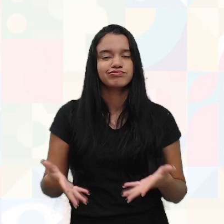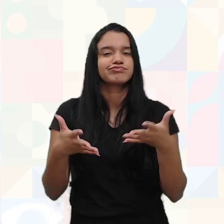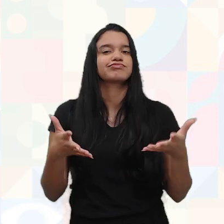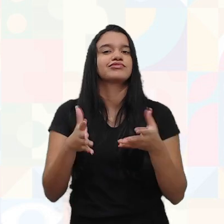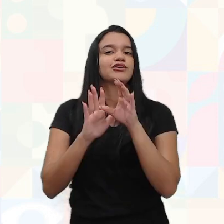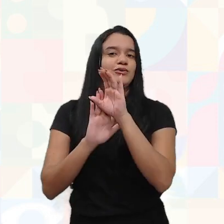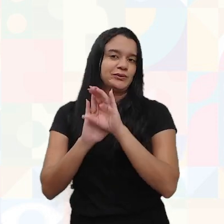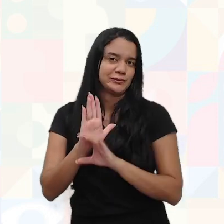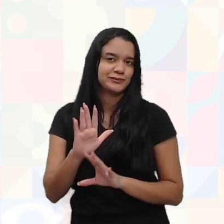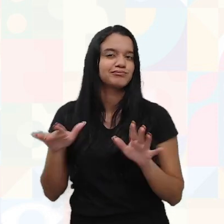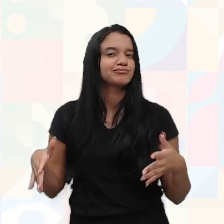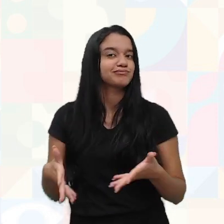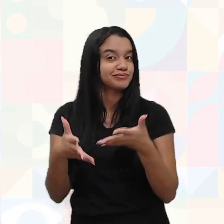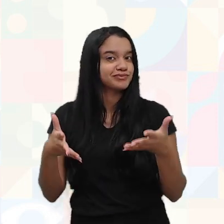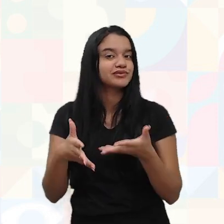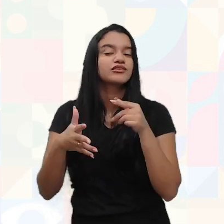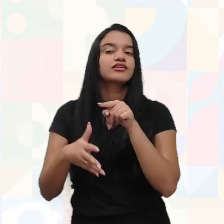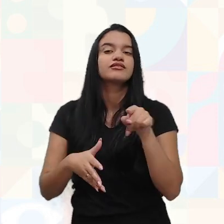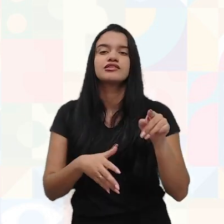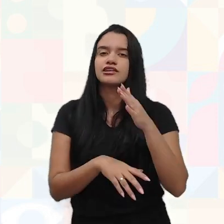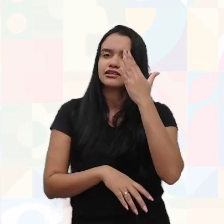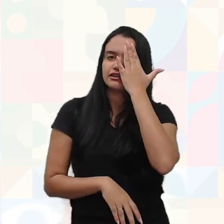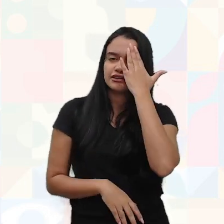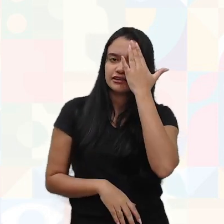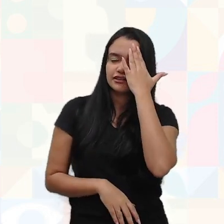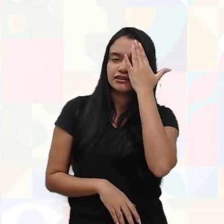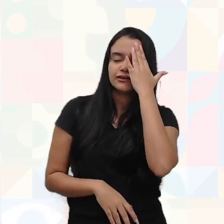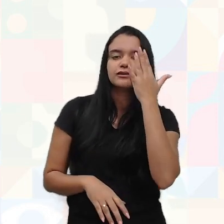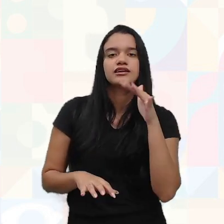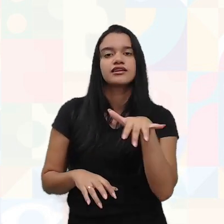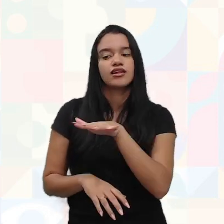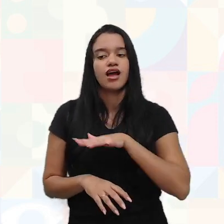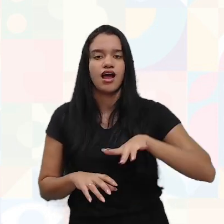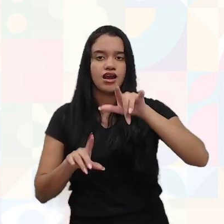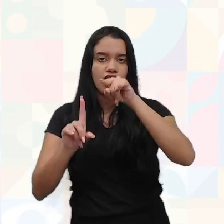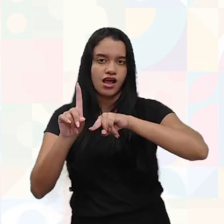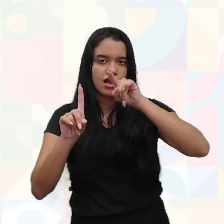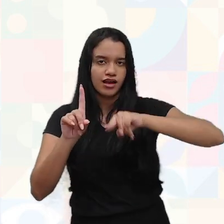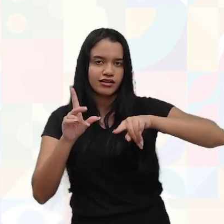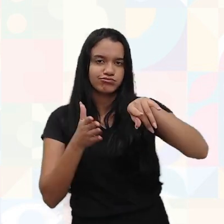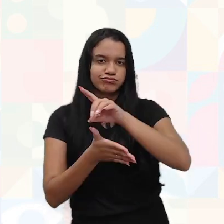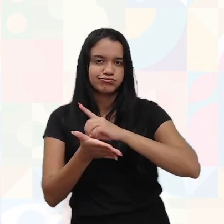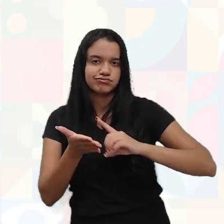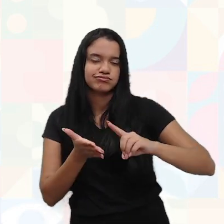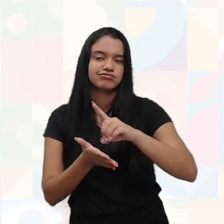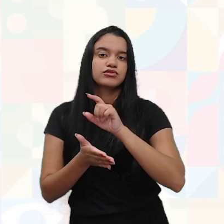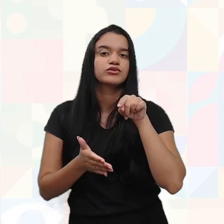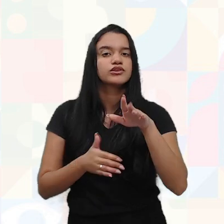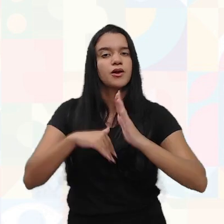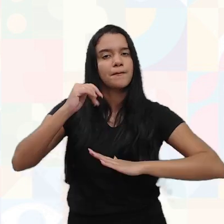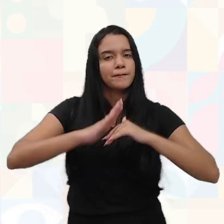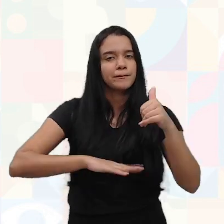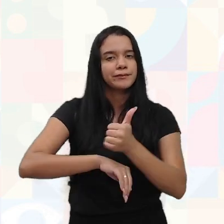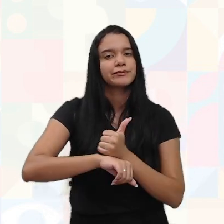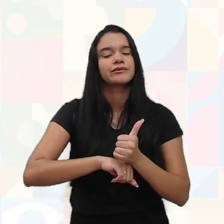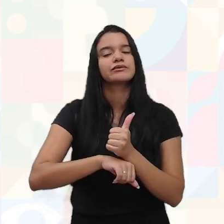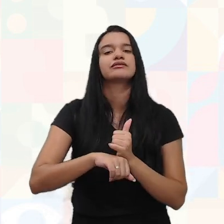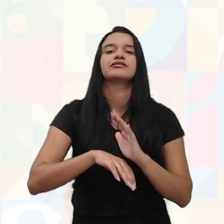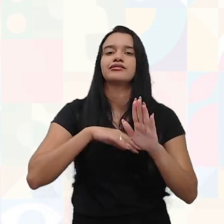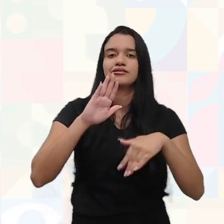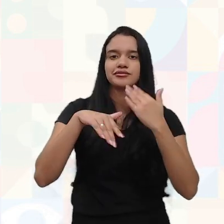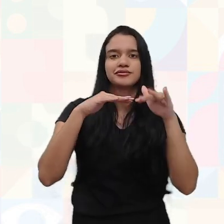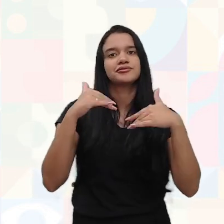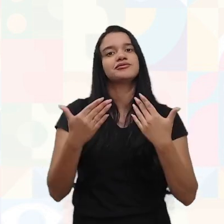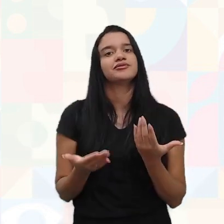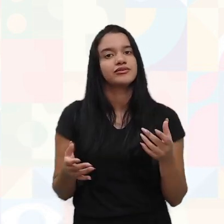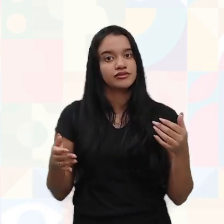currículo, e quanto mais você entender dessa parte gráfica, mais você será um profissional capaz de desenvolver projetos mais completos,